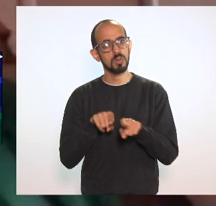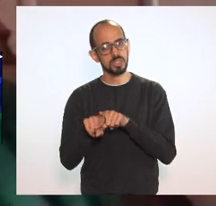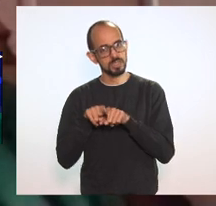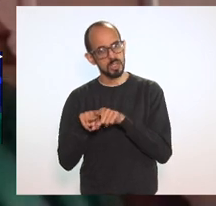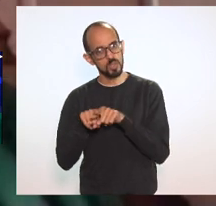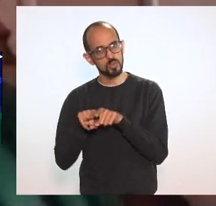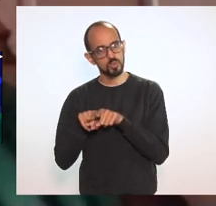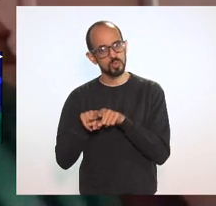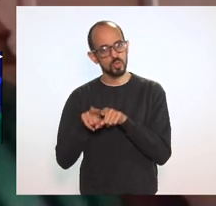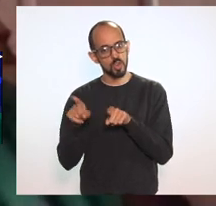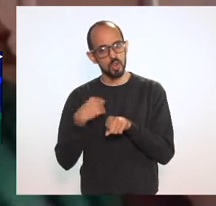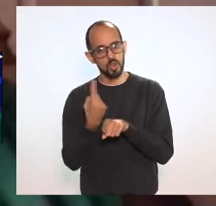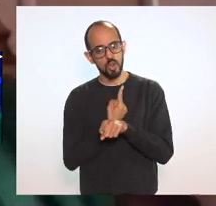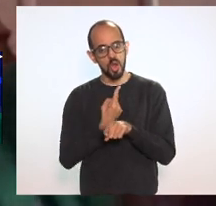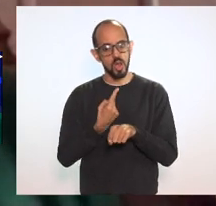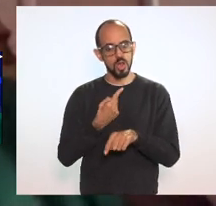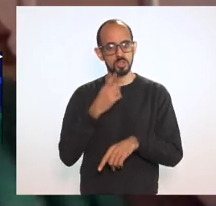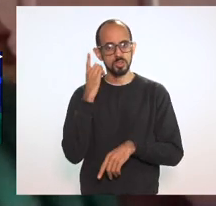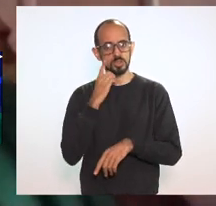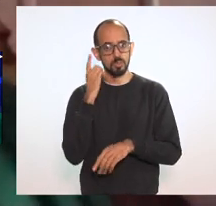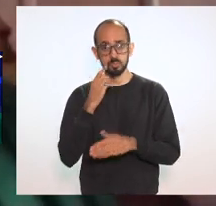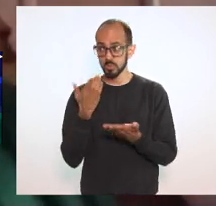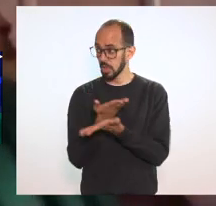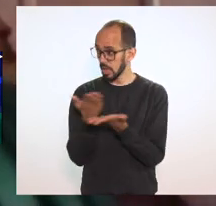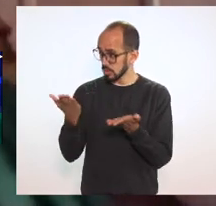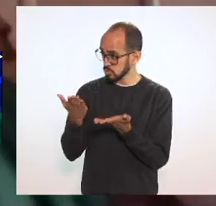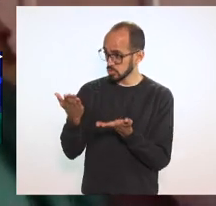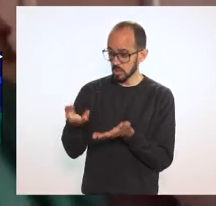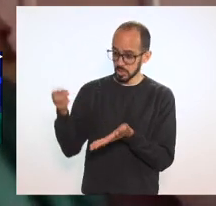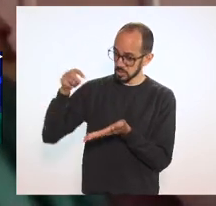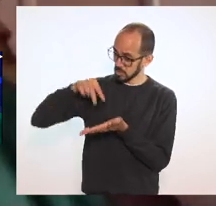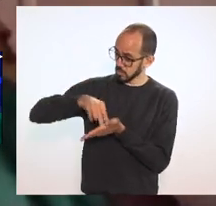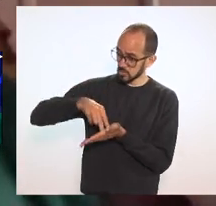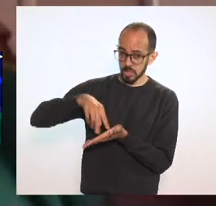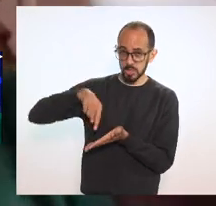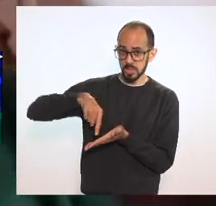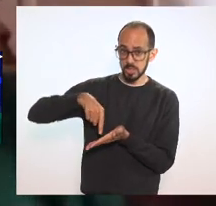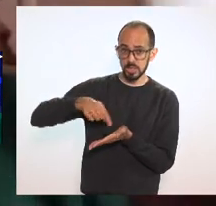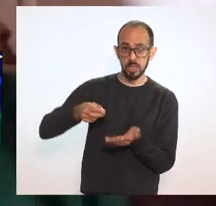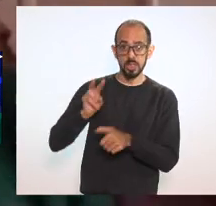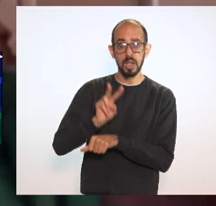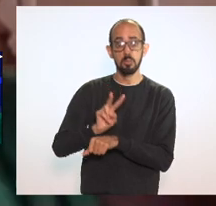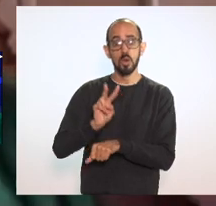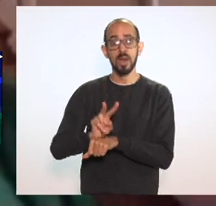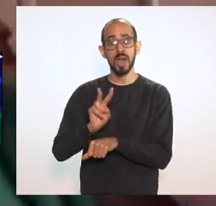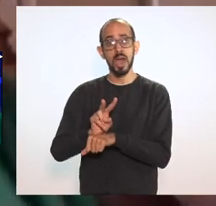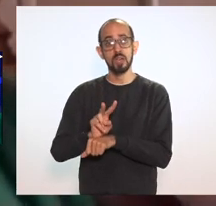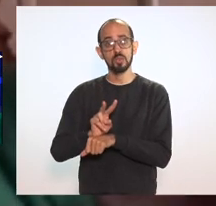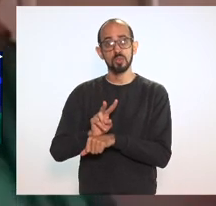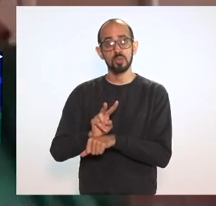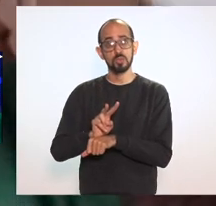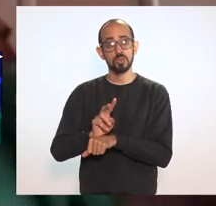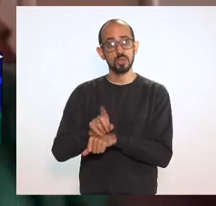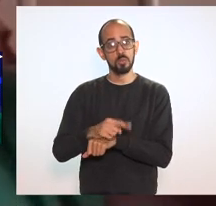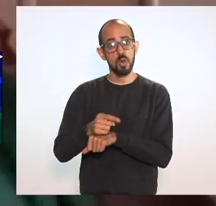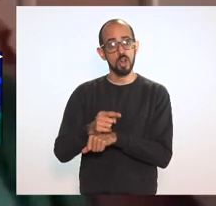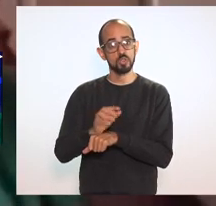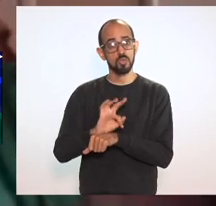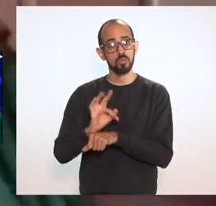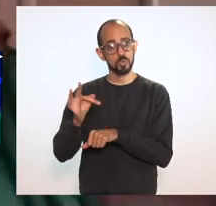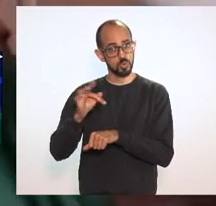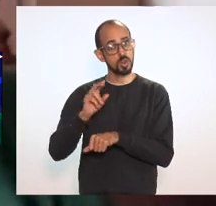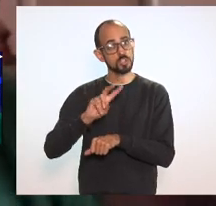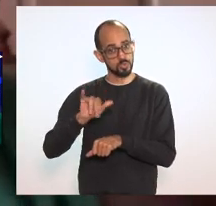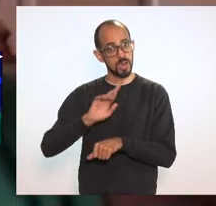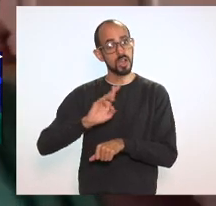estamos parlamentar não estaremos aqui a vida inteira mas nós vamos responder e os responsáveis